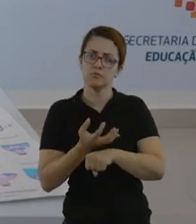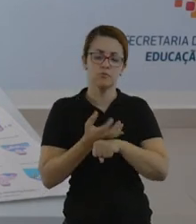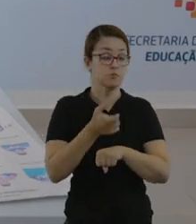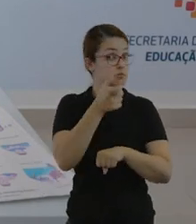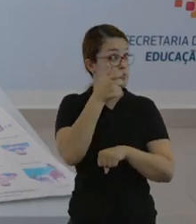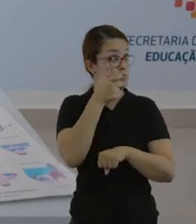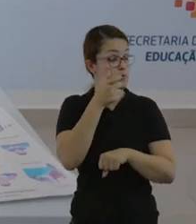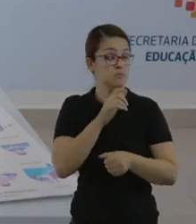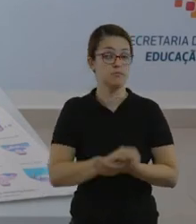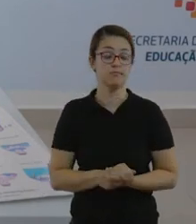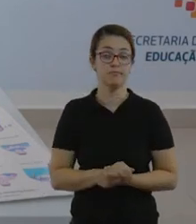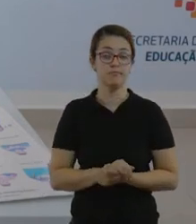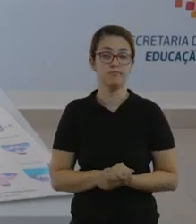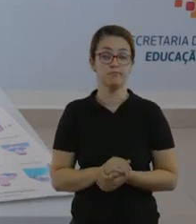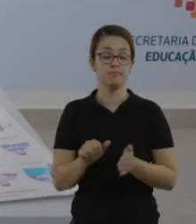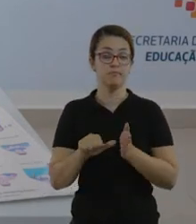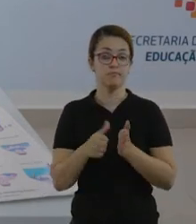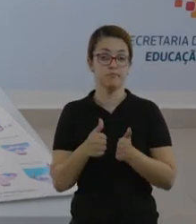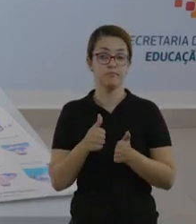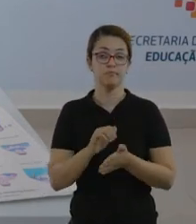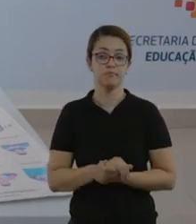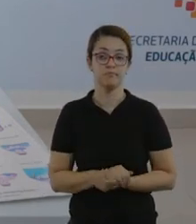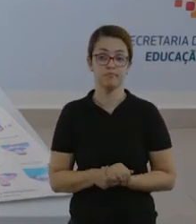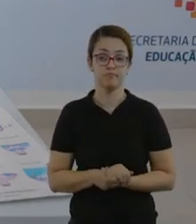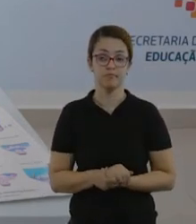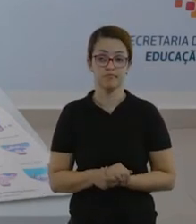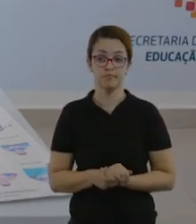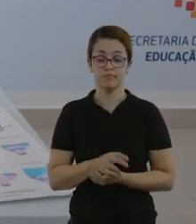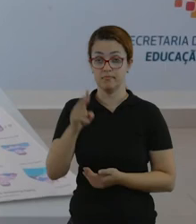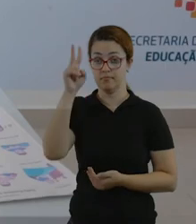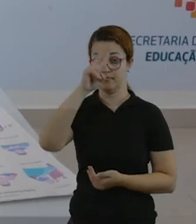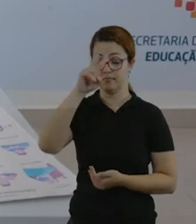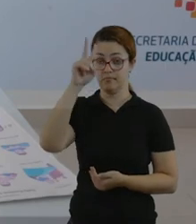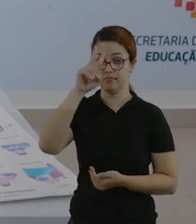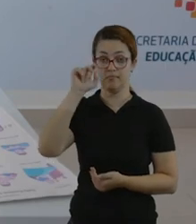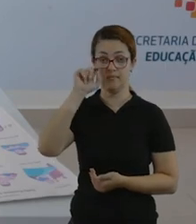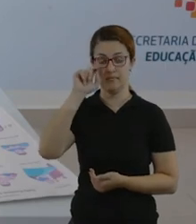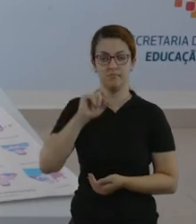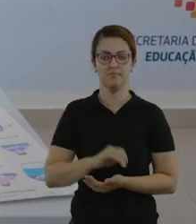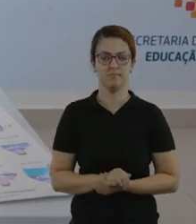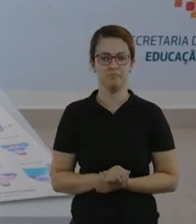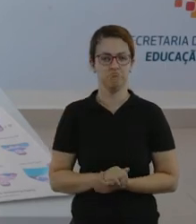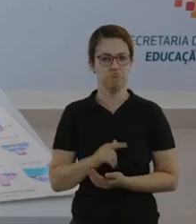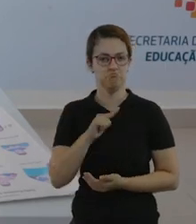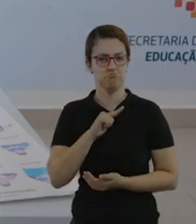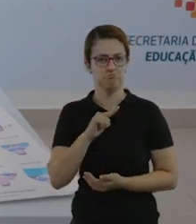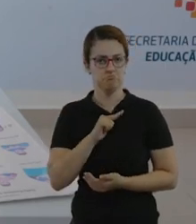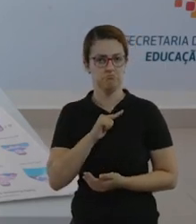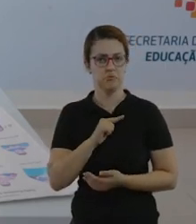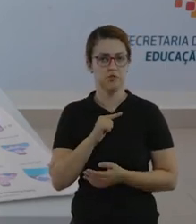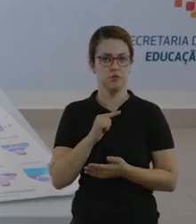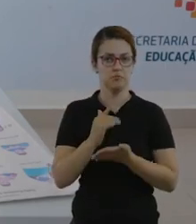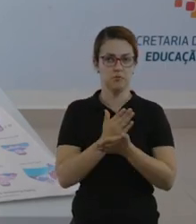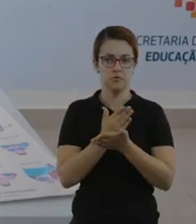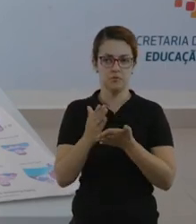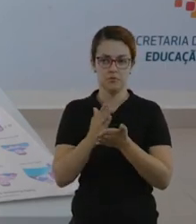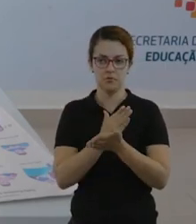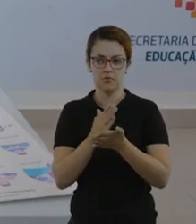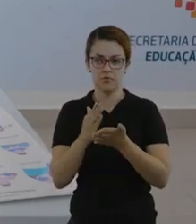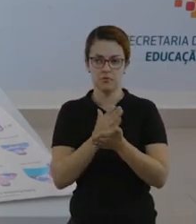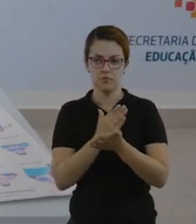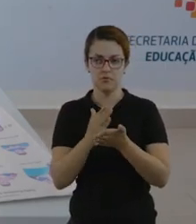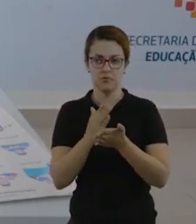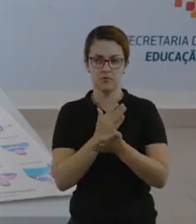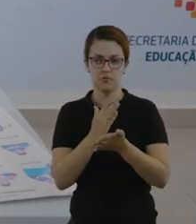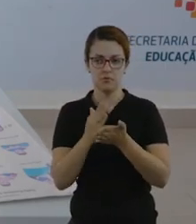inglês. Como que a gente vai fazer isso em inglês, colocar os horários que vocês estudam as matérias? Vamos observar.